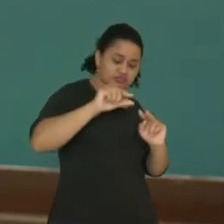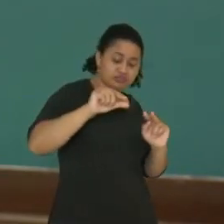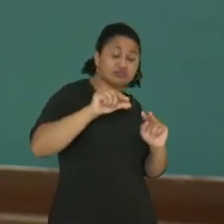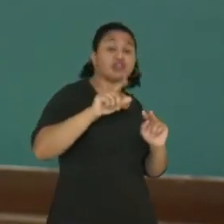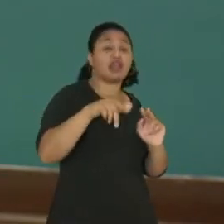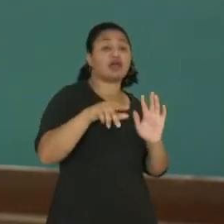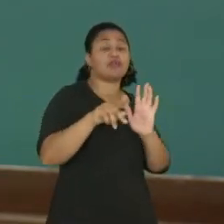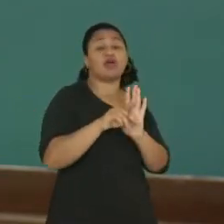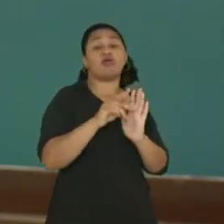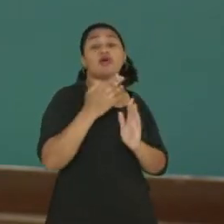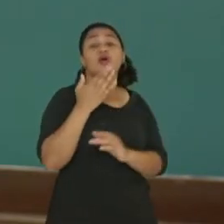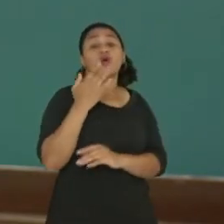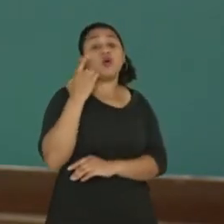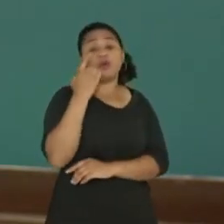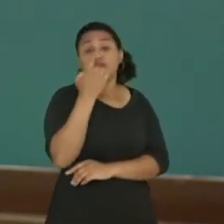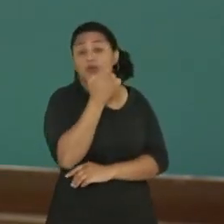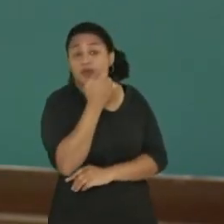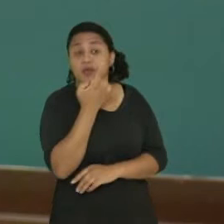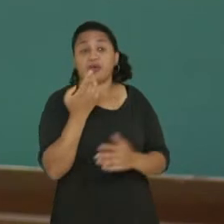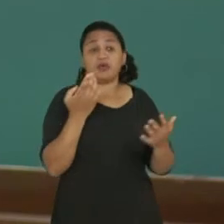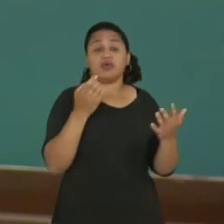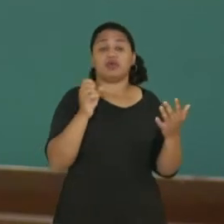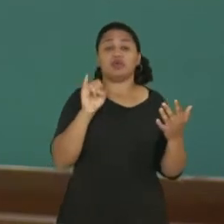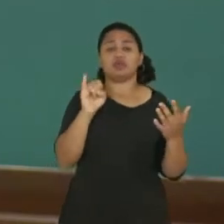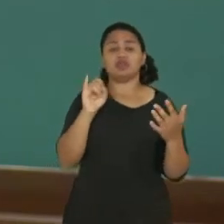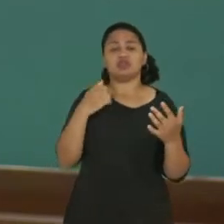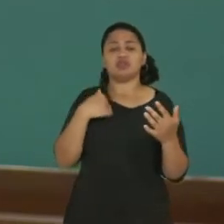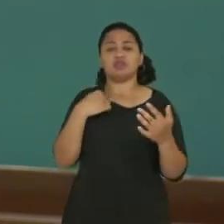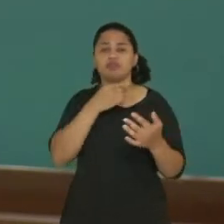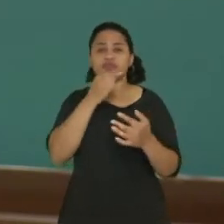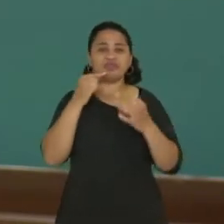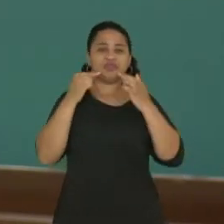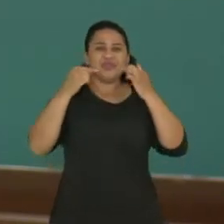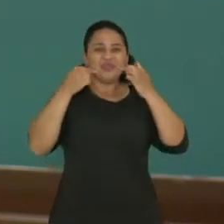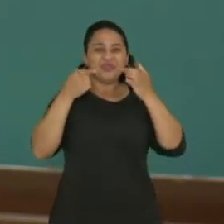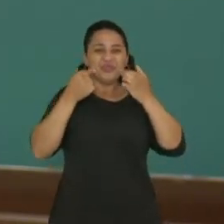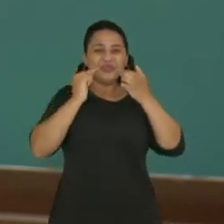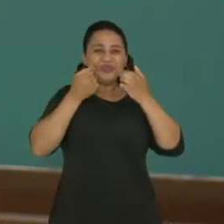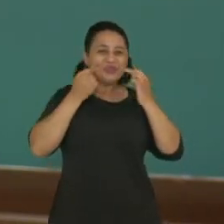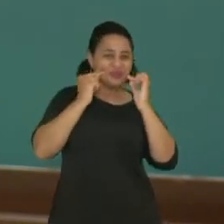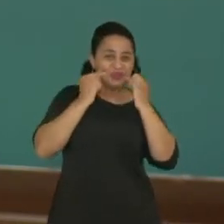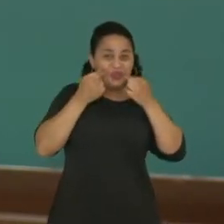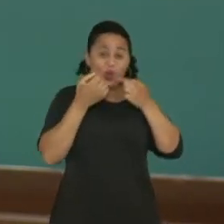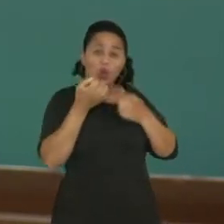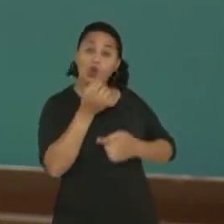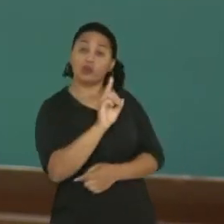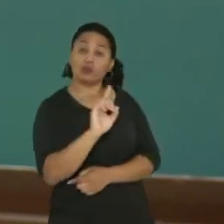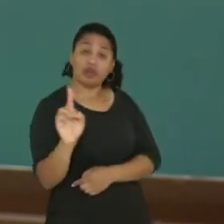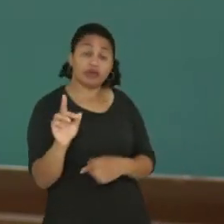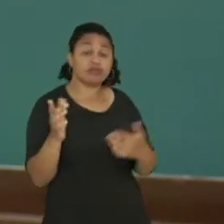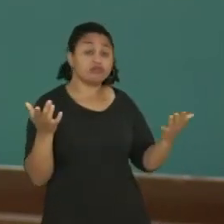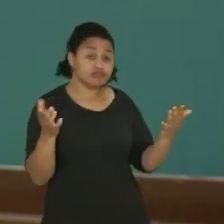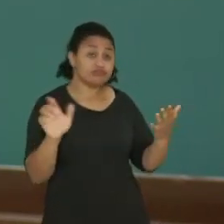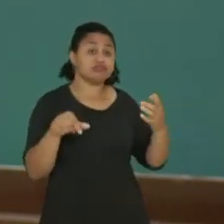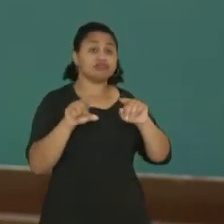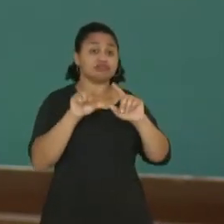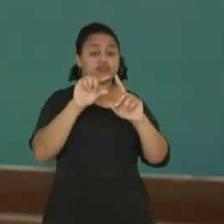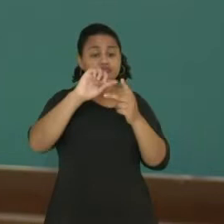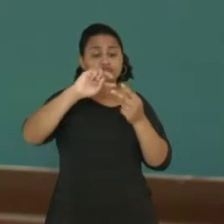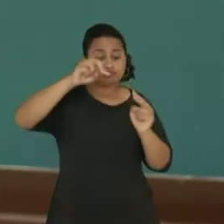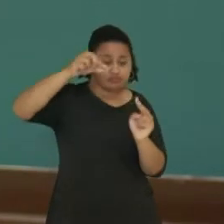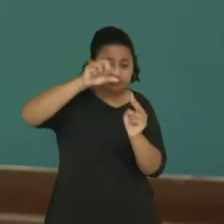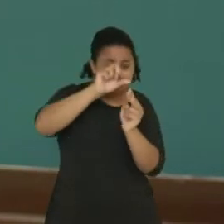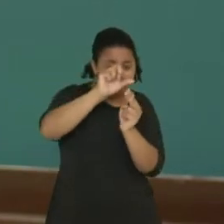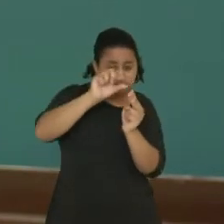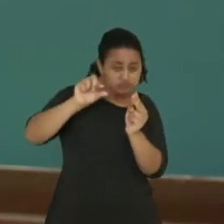meus olhos, se eu vou ter furinho no queixo ou não. Então, esse pedaço aqui, ó, esse pedaço de gene,